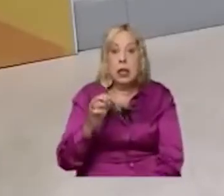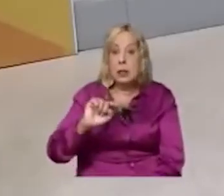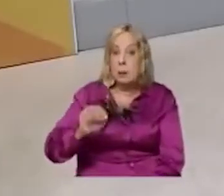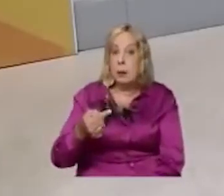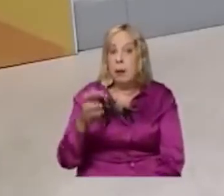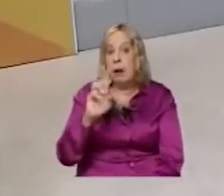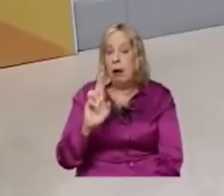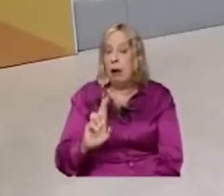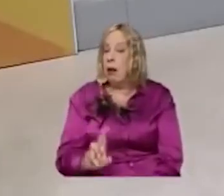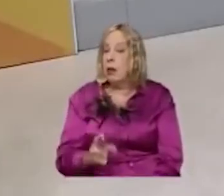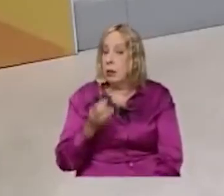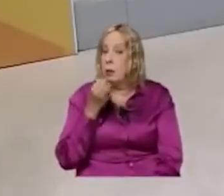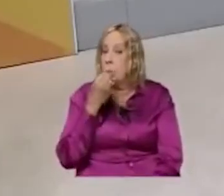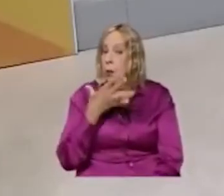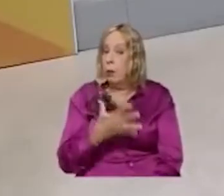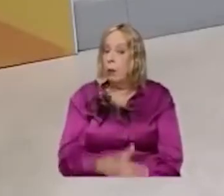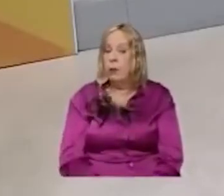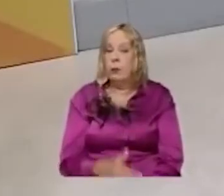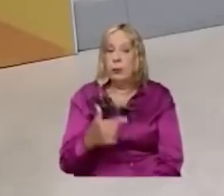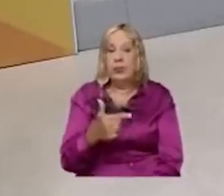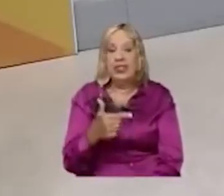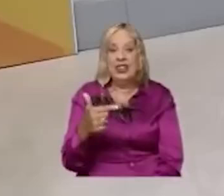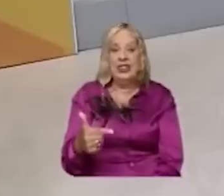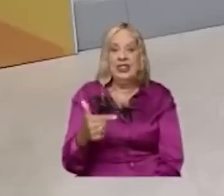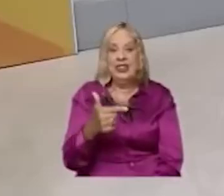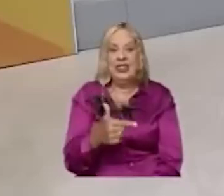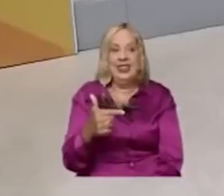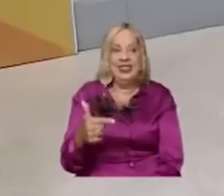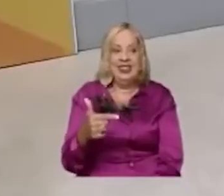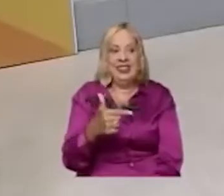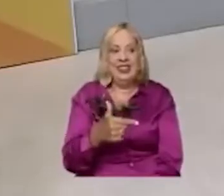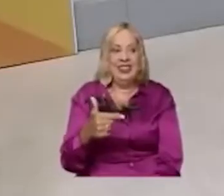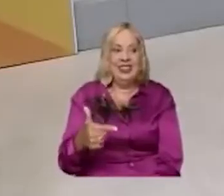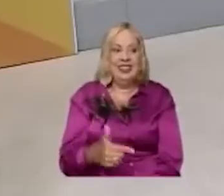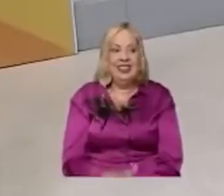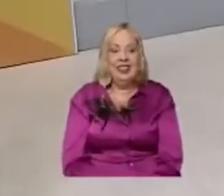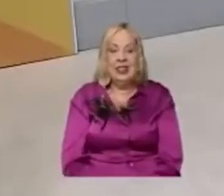Bom demais nesse São João. Marque 22.